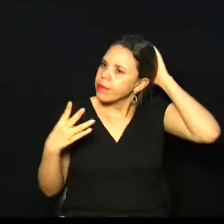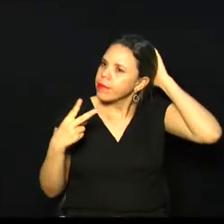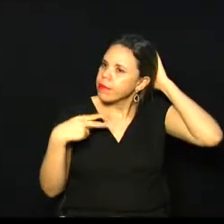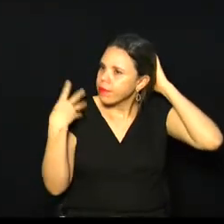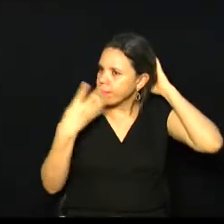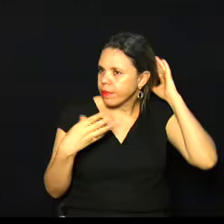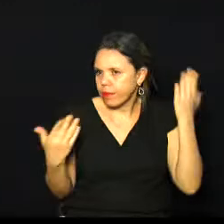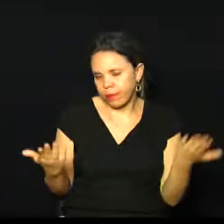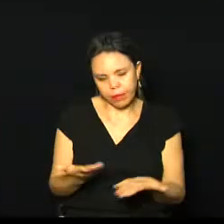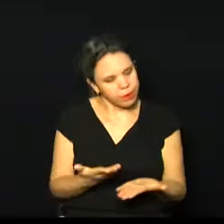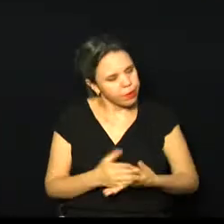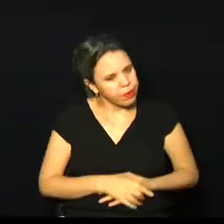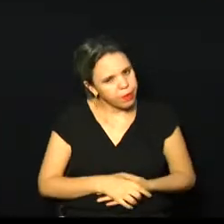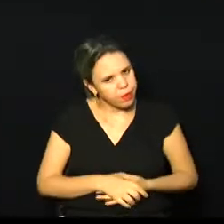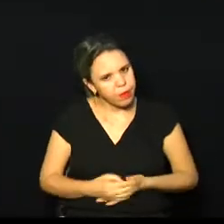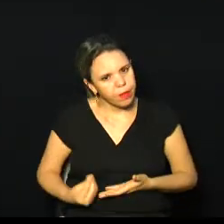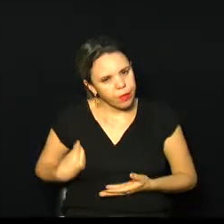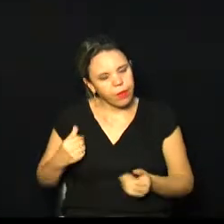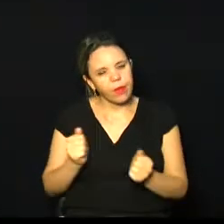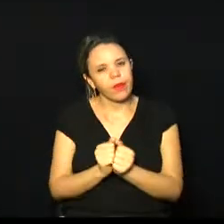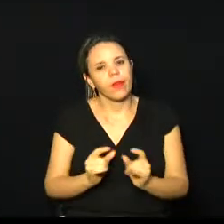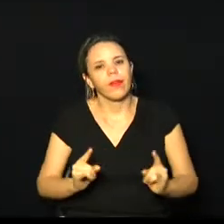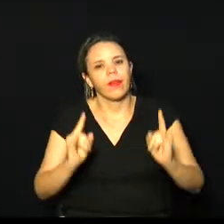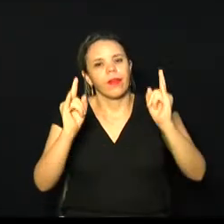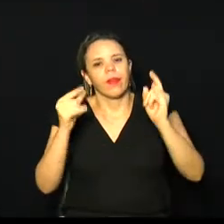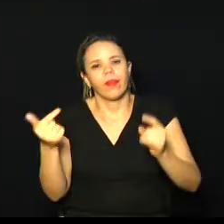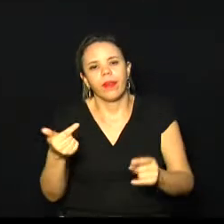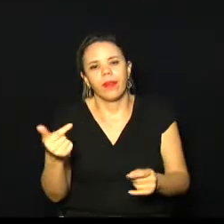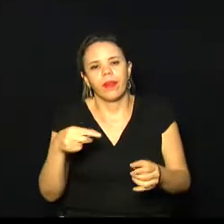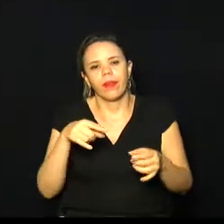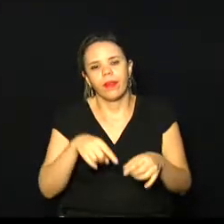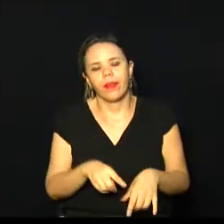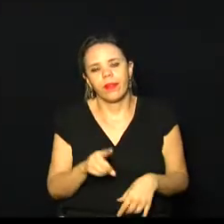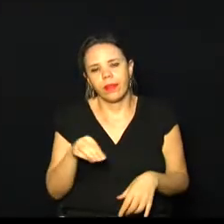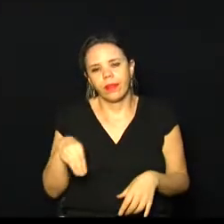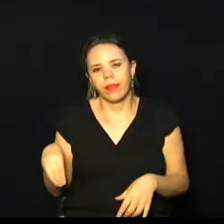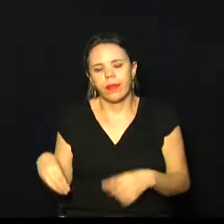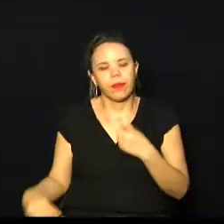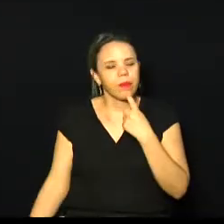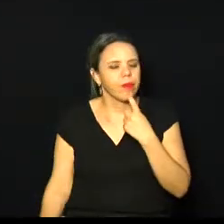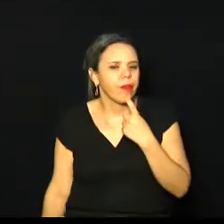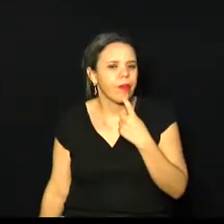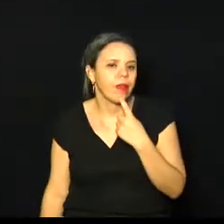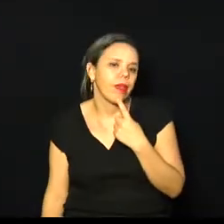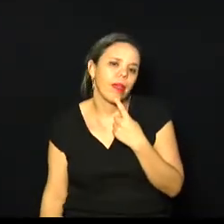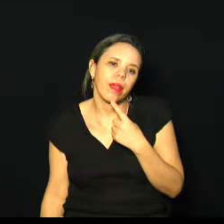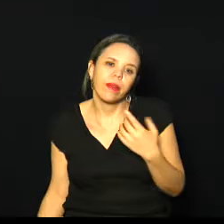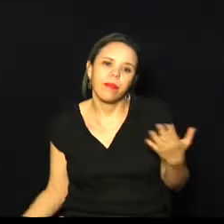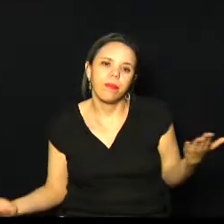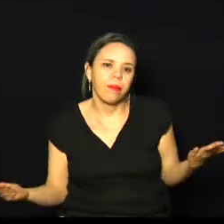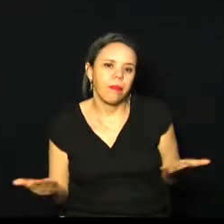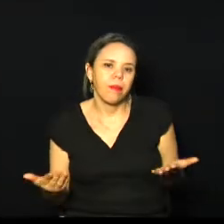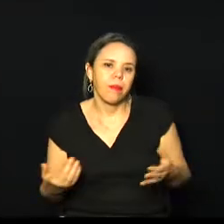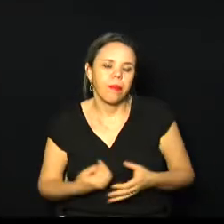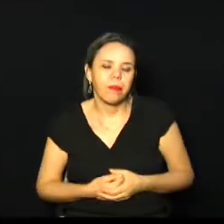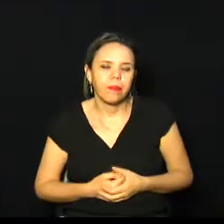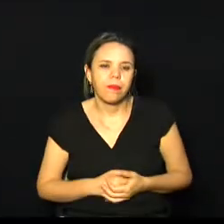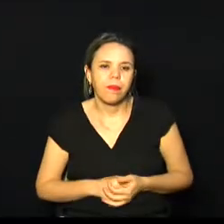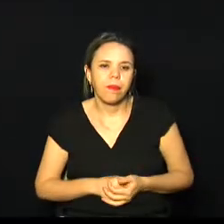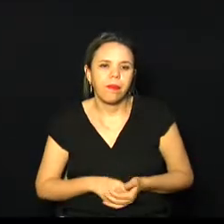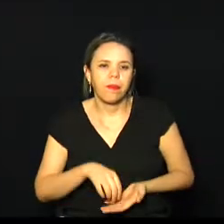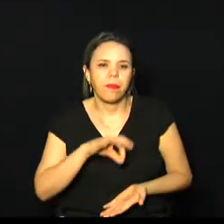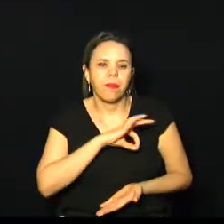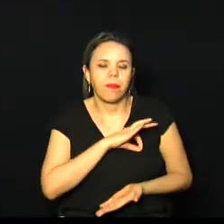hoje está junto ao prédio da segunda DDM, aqui na segunda seccional de Campinas. E hoje ainda as